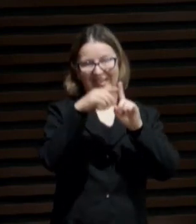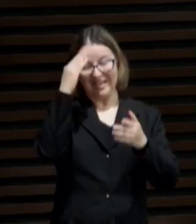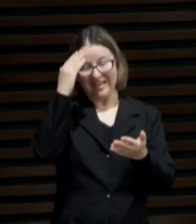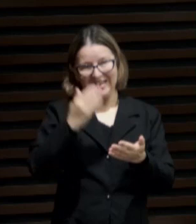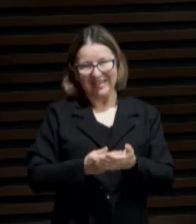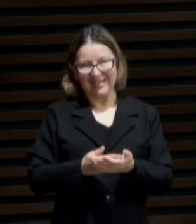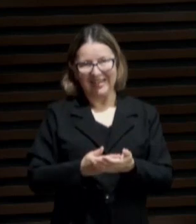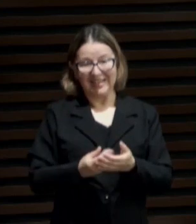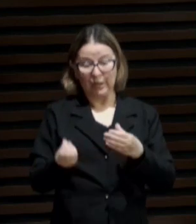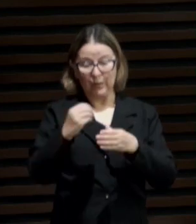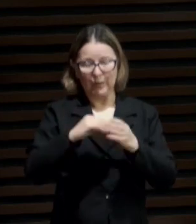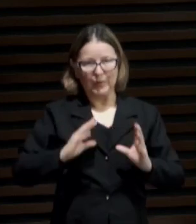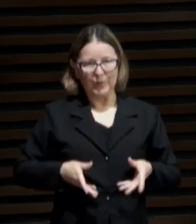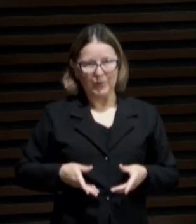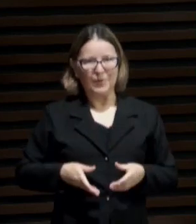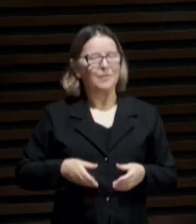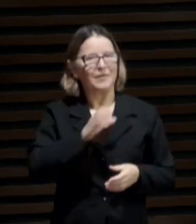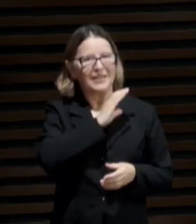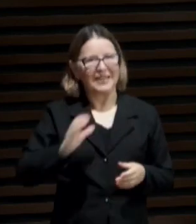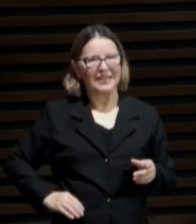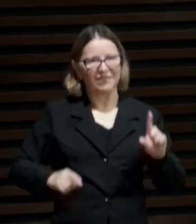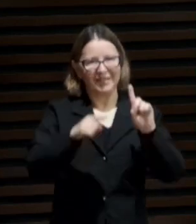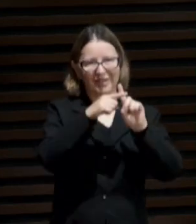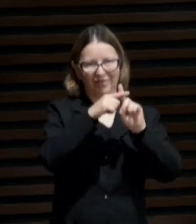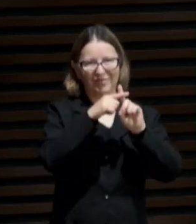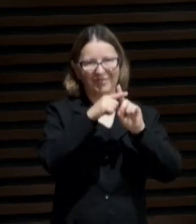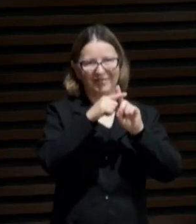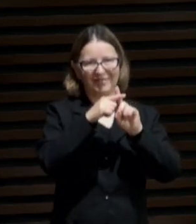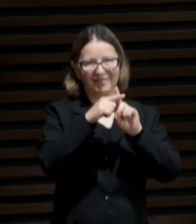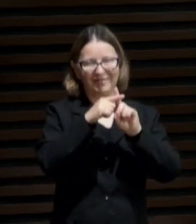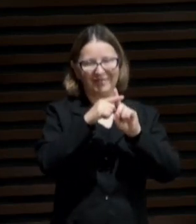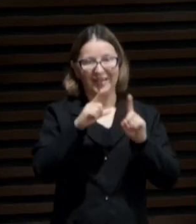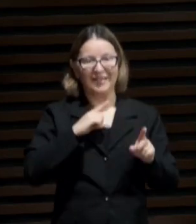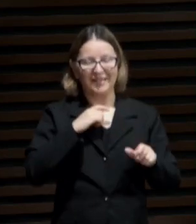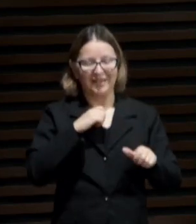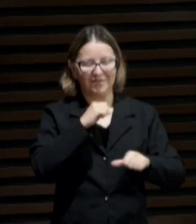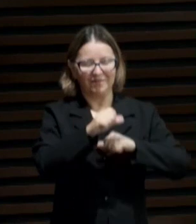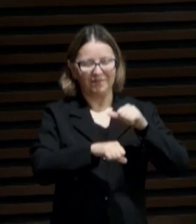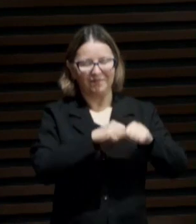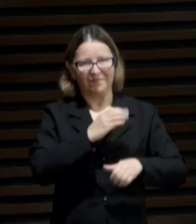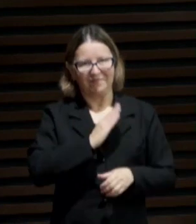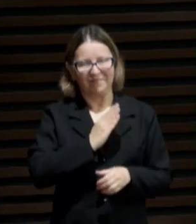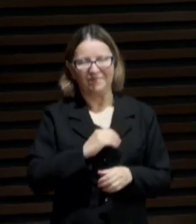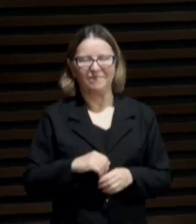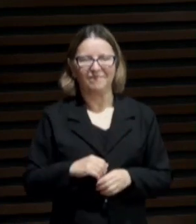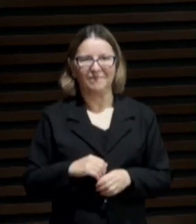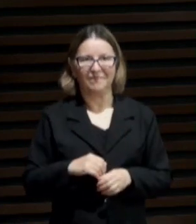atrás naquela cruz, é passar por uma regeneração, é você tomar posse dessa palavra.